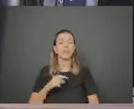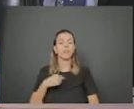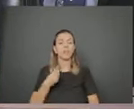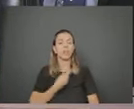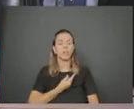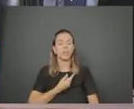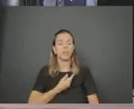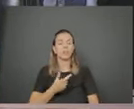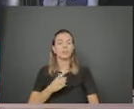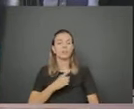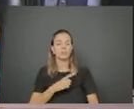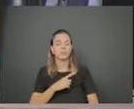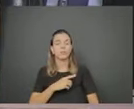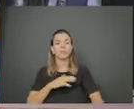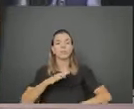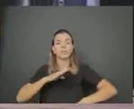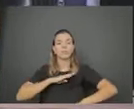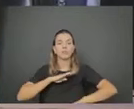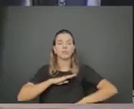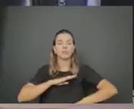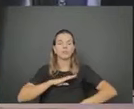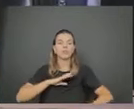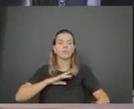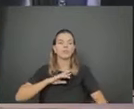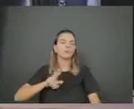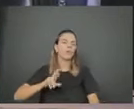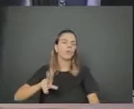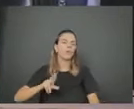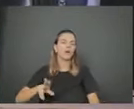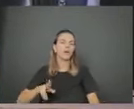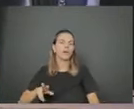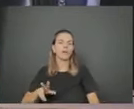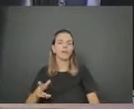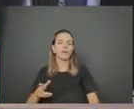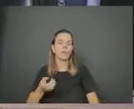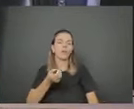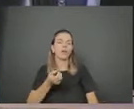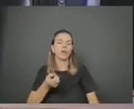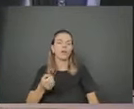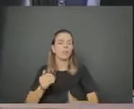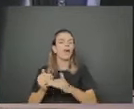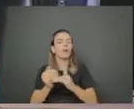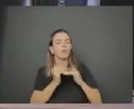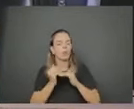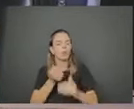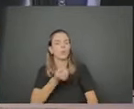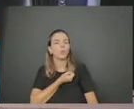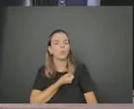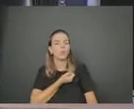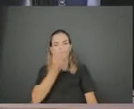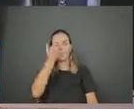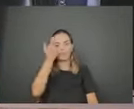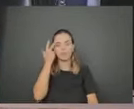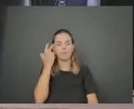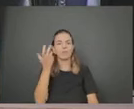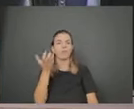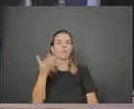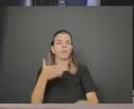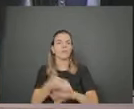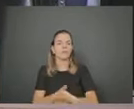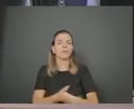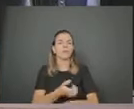havia não era uniforme o número de candidatos ao longo dos anos. Então, alguns anos eram 10, outros eram